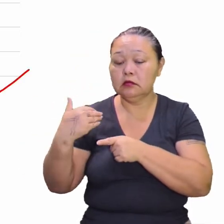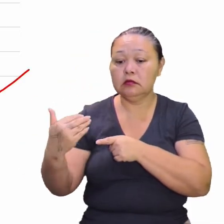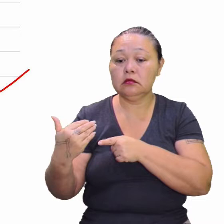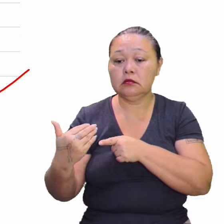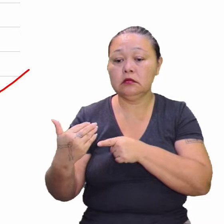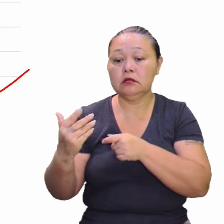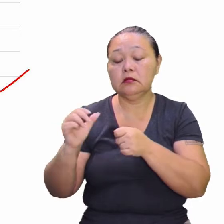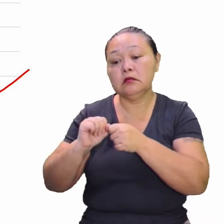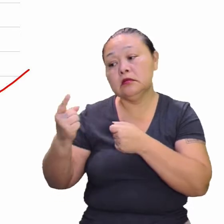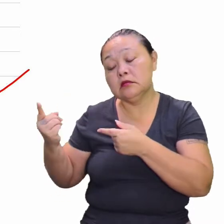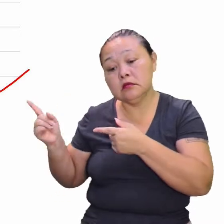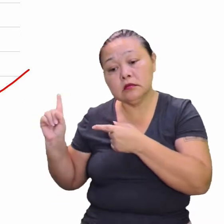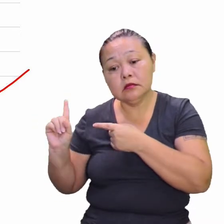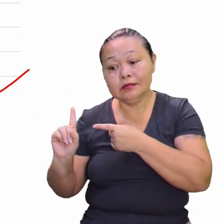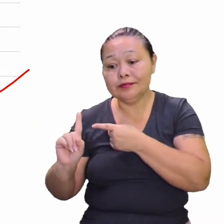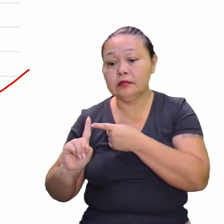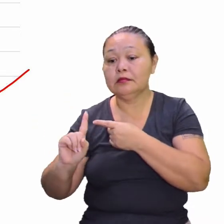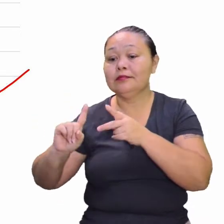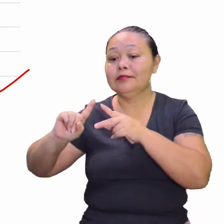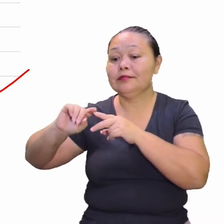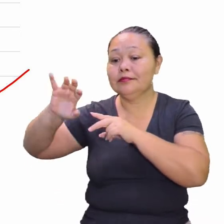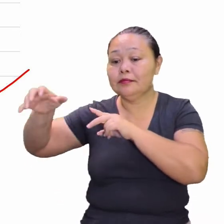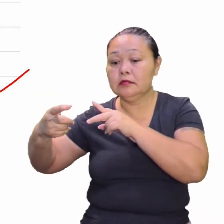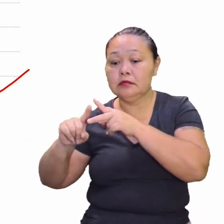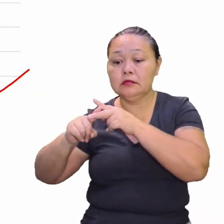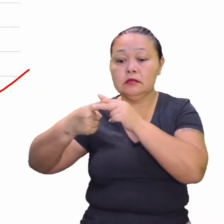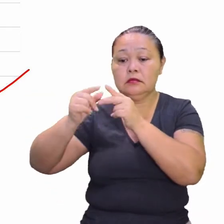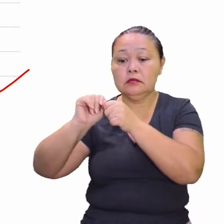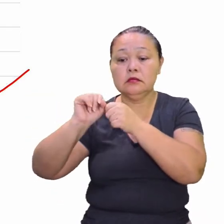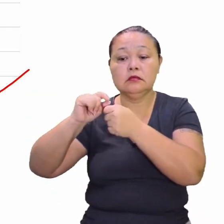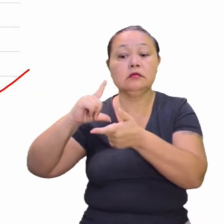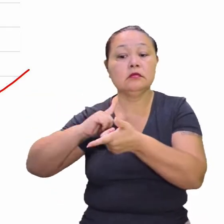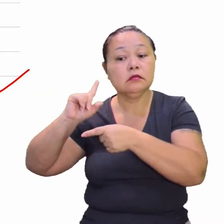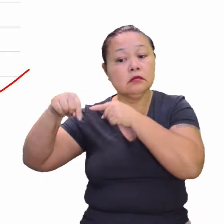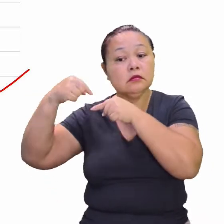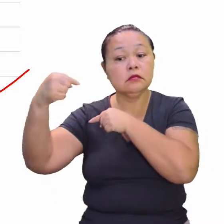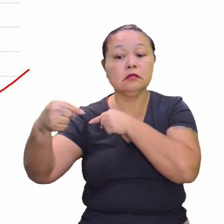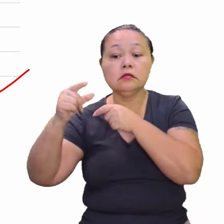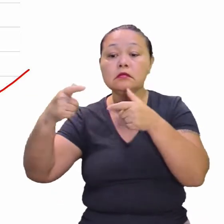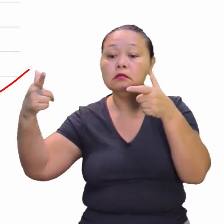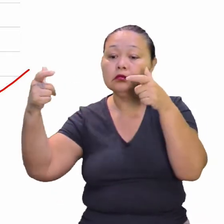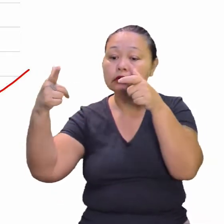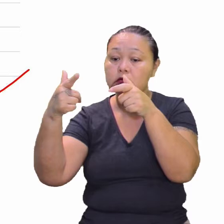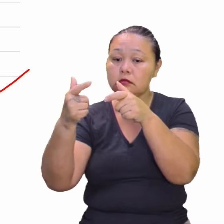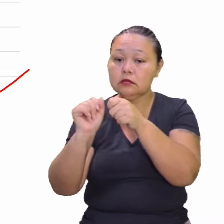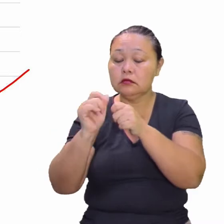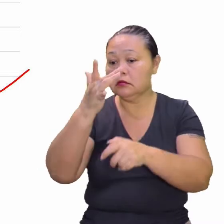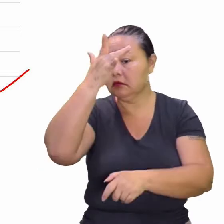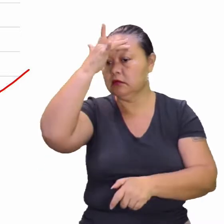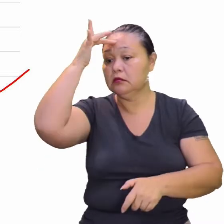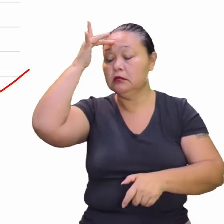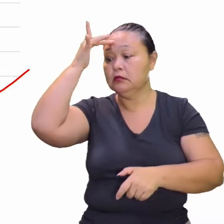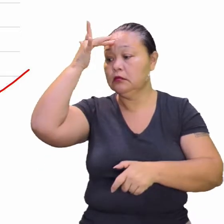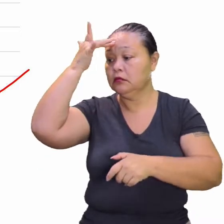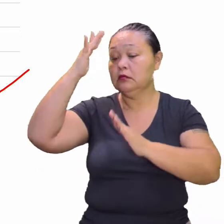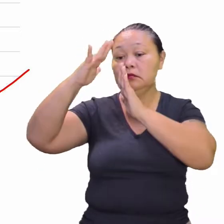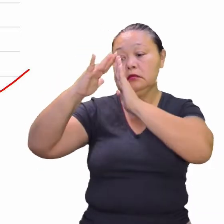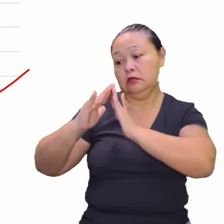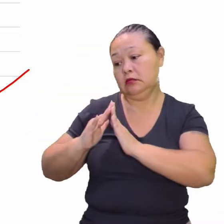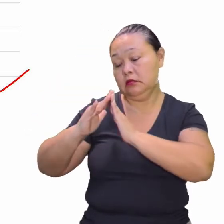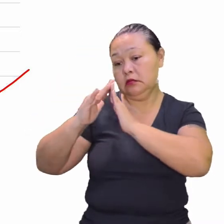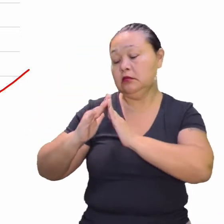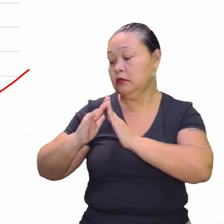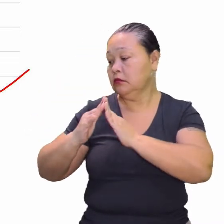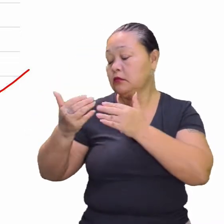falou anteriormente, a introdução de máquinas no campo reflete aí na redução de